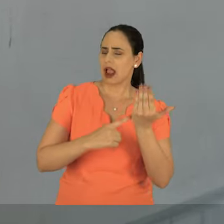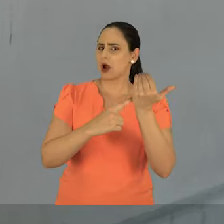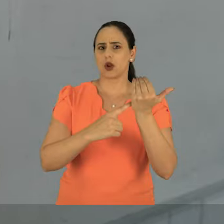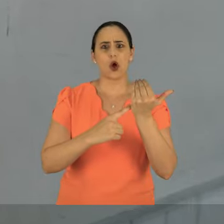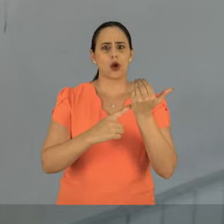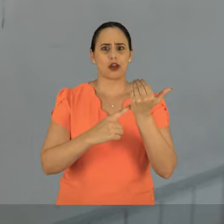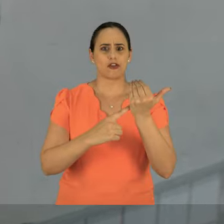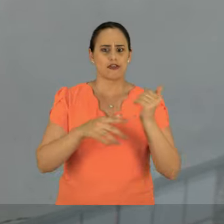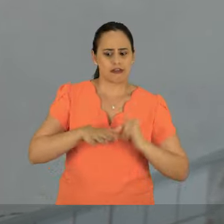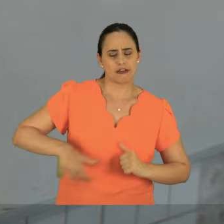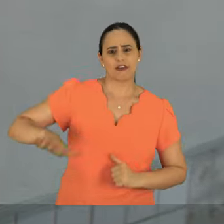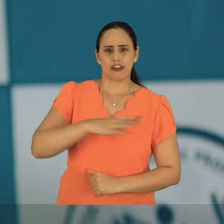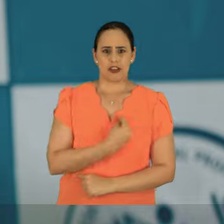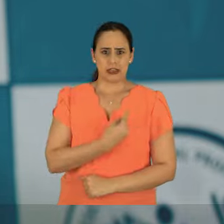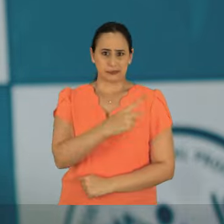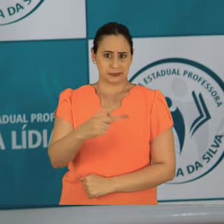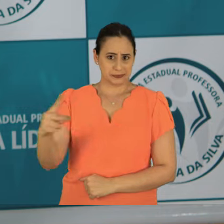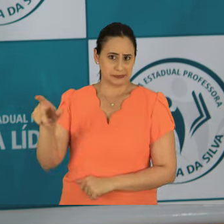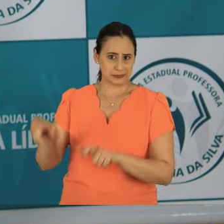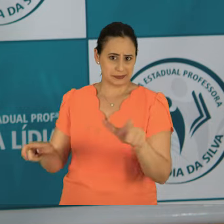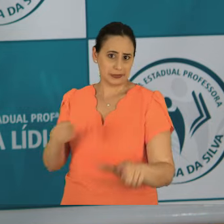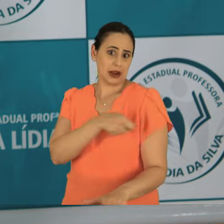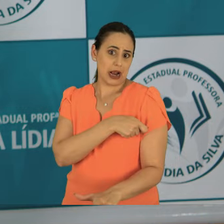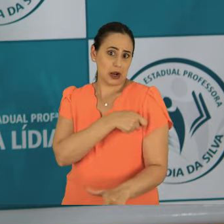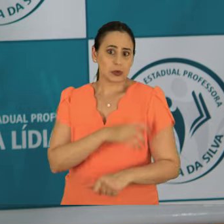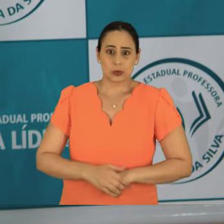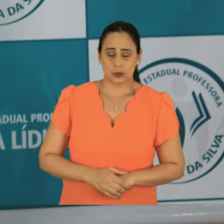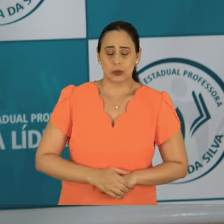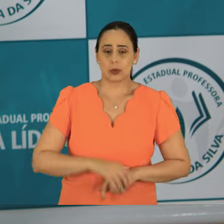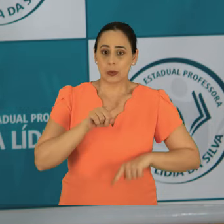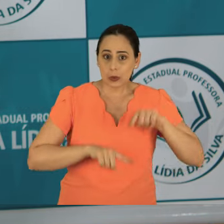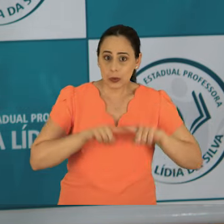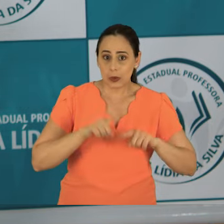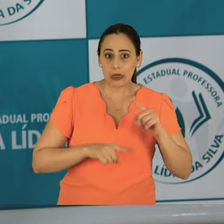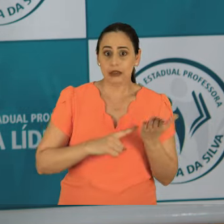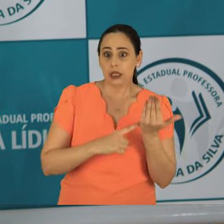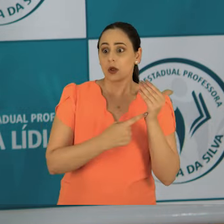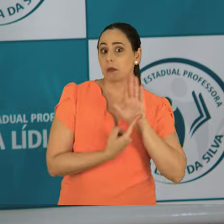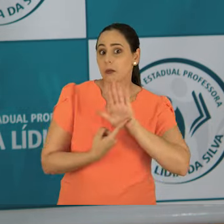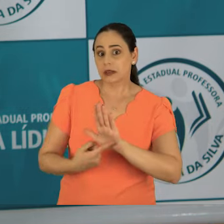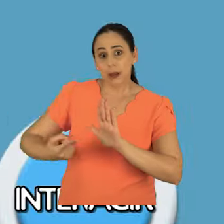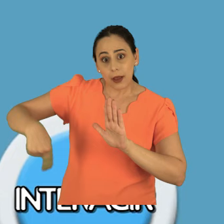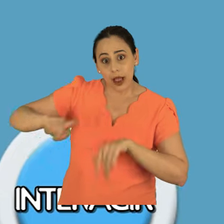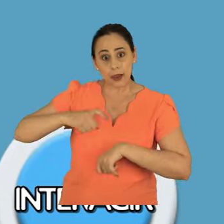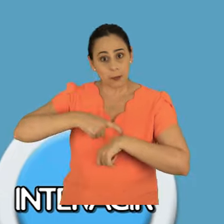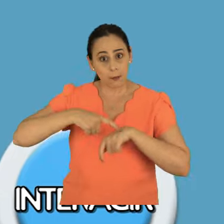está totalmente inserida na realidade dos nossos alunos. E trazer recursos tecnológicos para dentro da sala de aula,